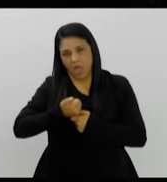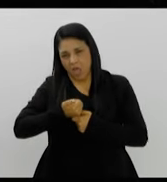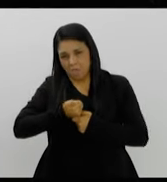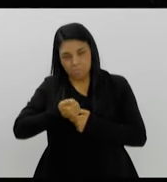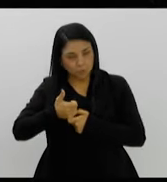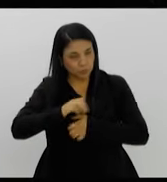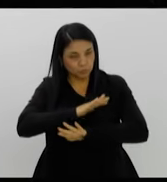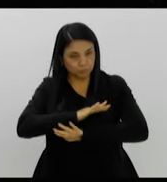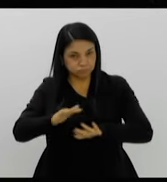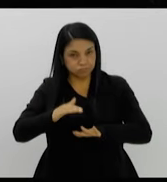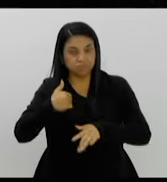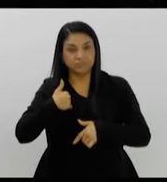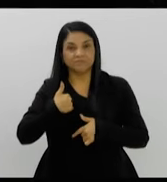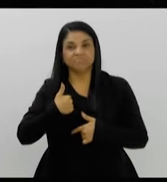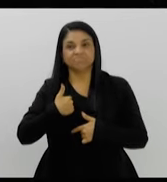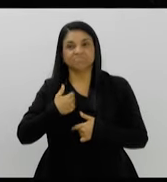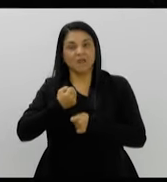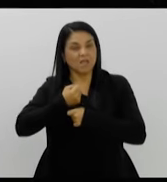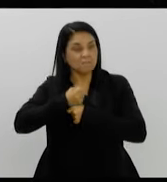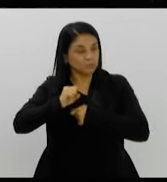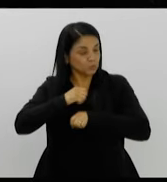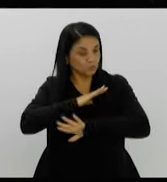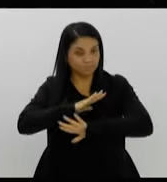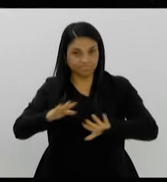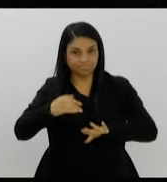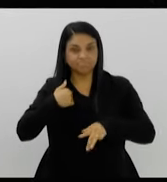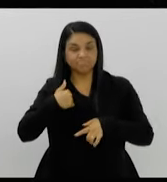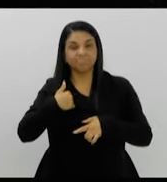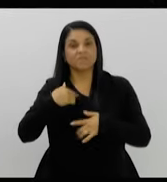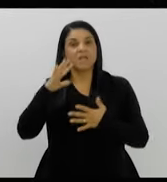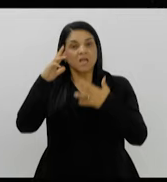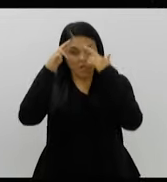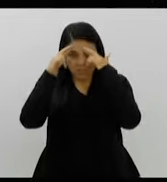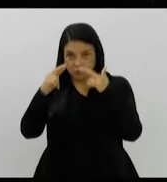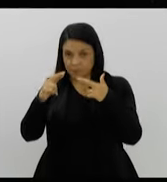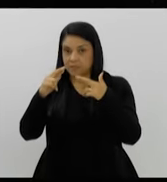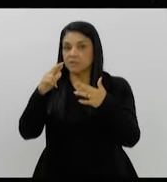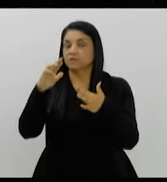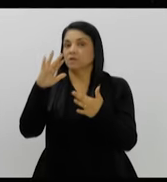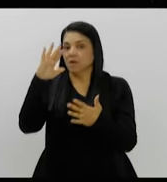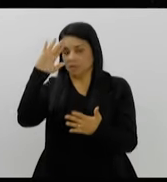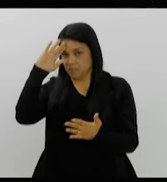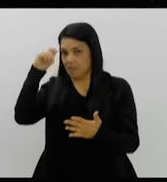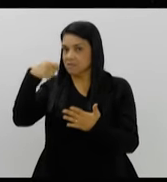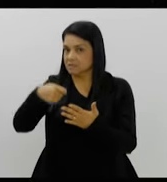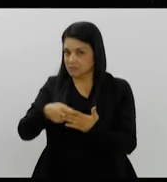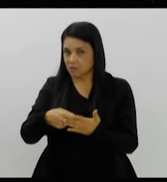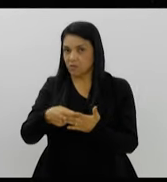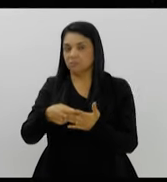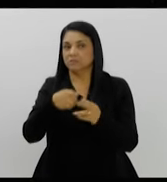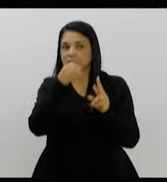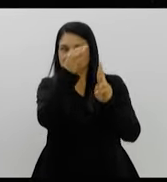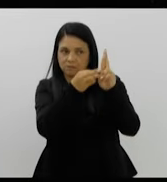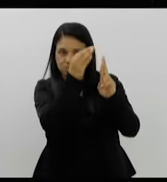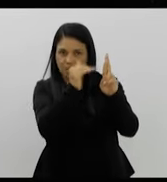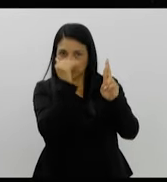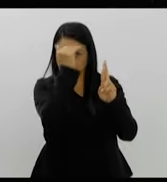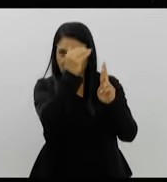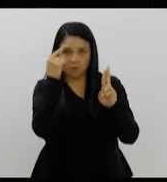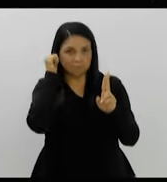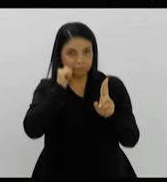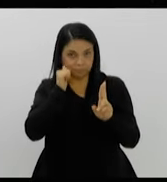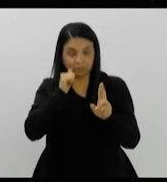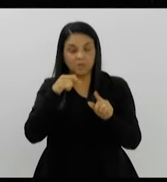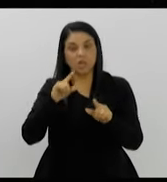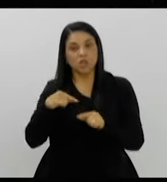esta decisão respeitando com toda ven a decisão da desembargadora dizendo que nós vamos recorrer a A Procuradoria da casa